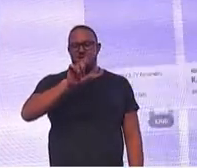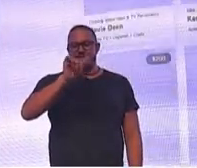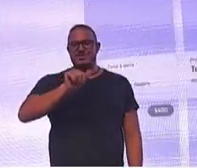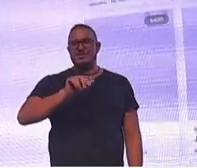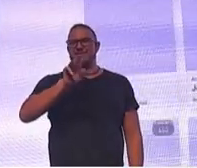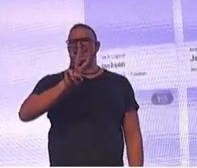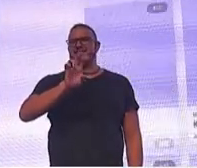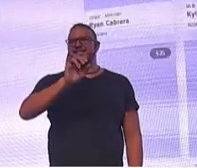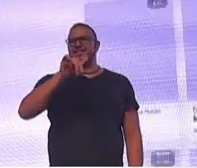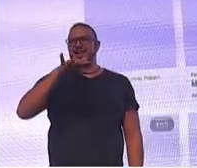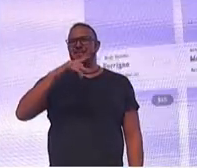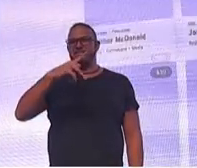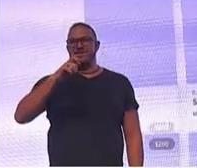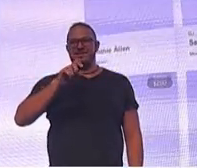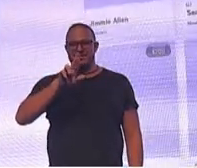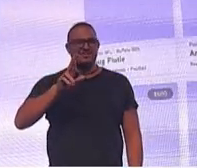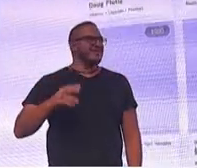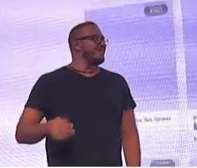X-Videos. Tem vários.